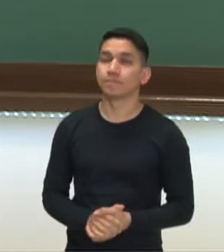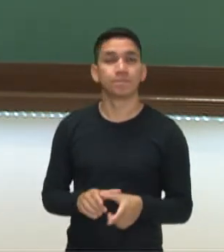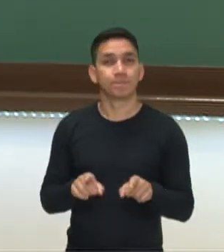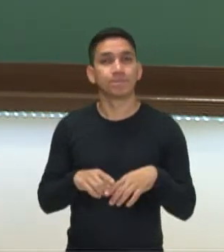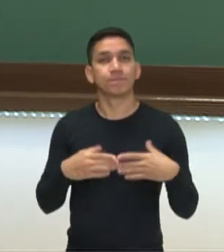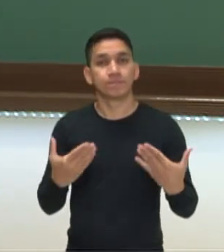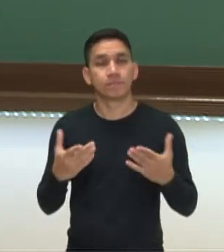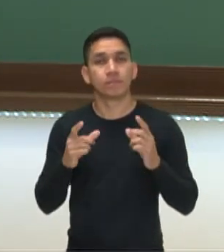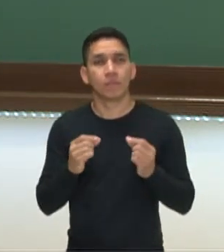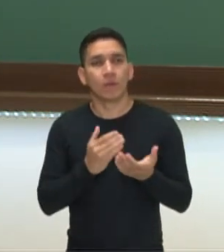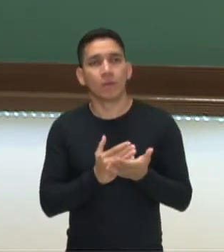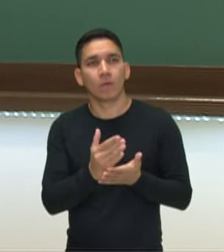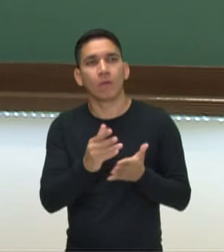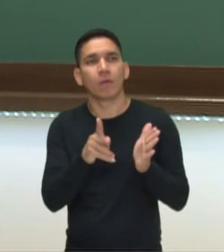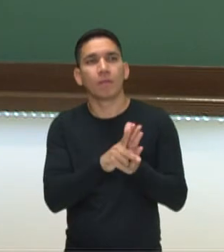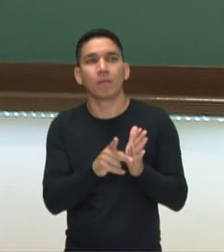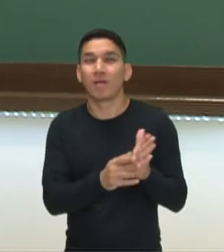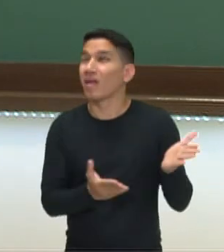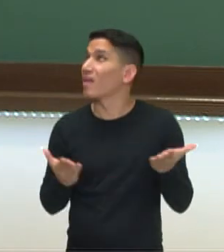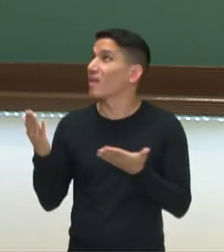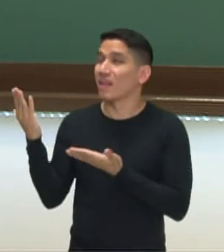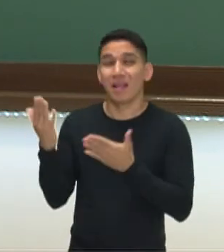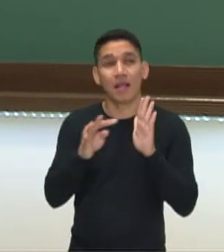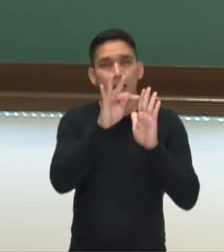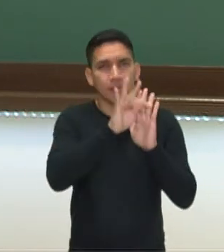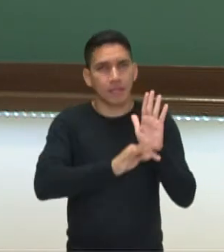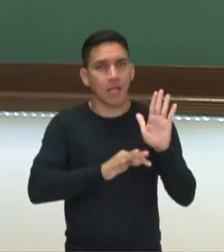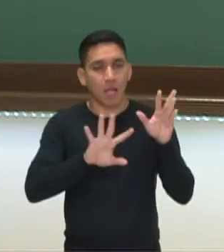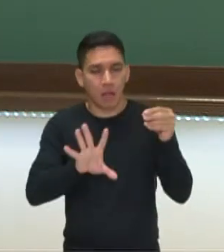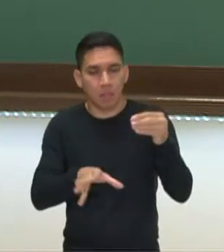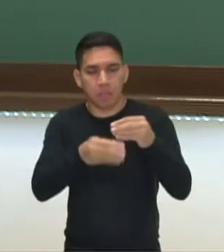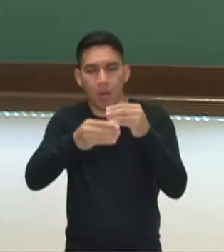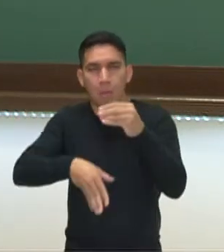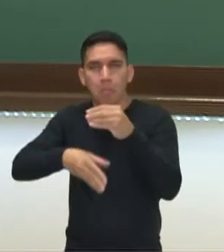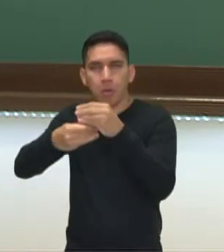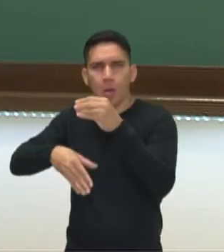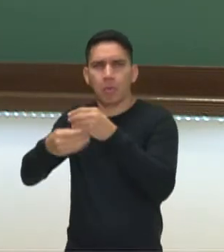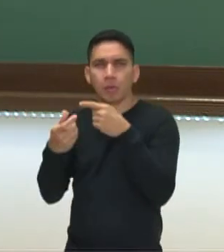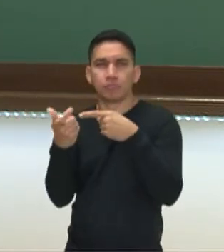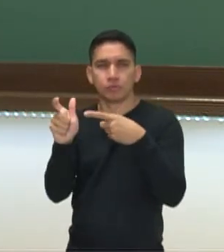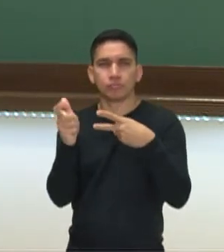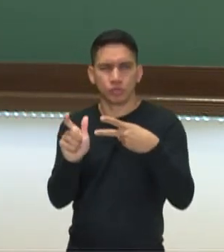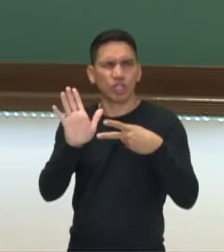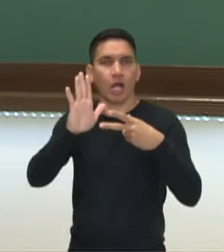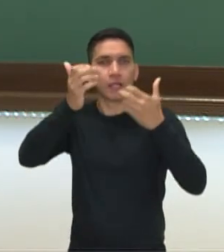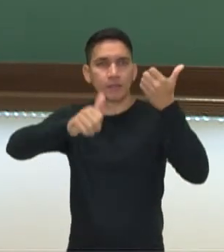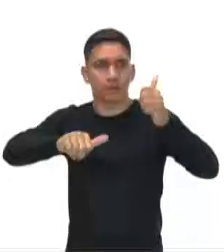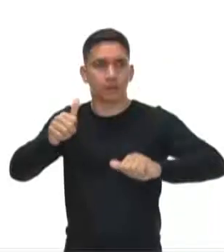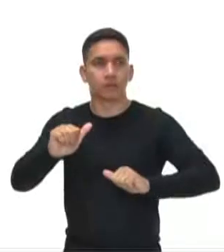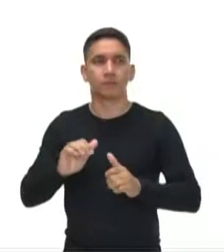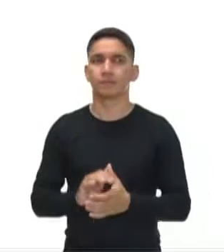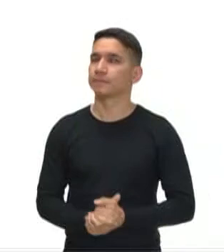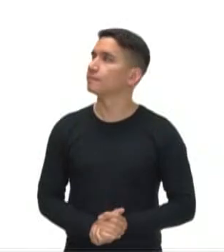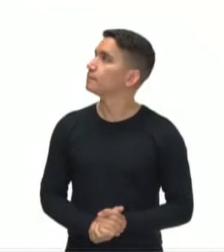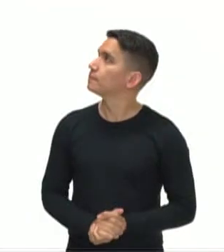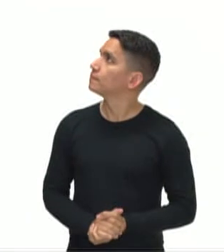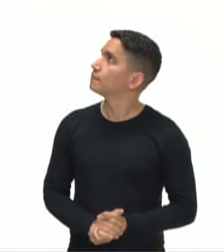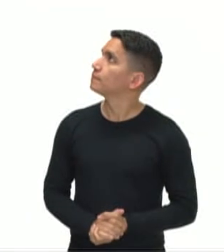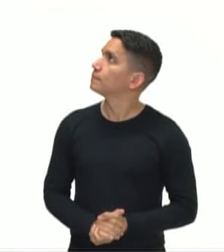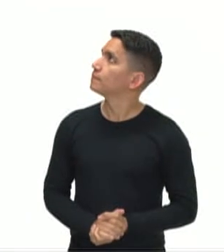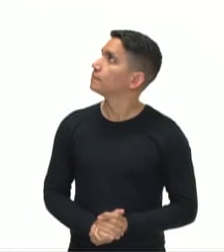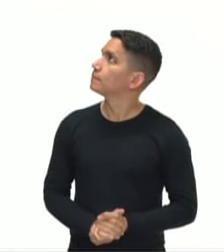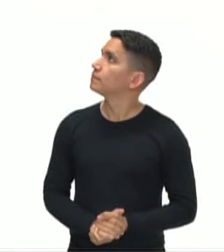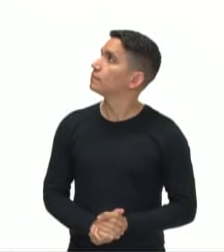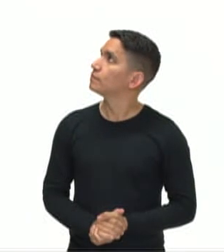partindo, né, desse texto que vocês completaram, que a gente analisou, quem são os